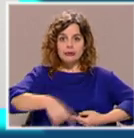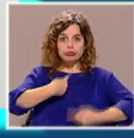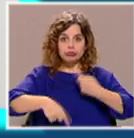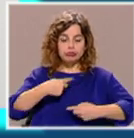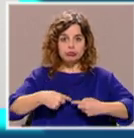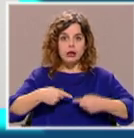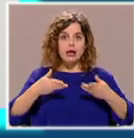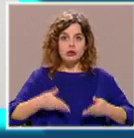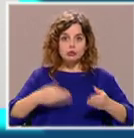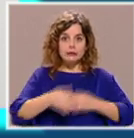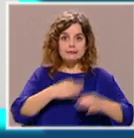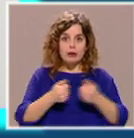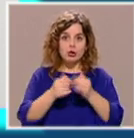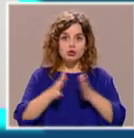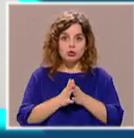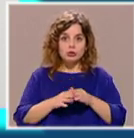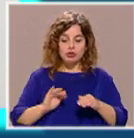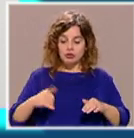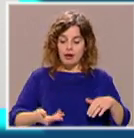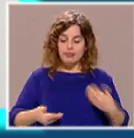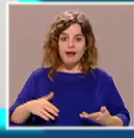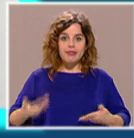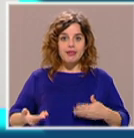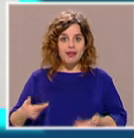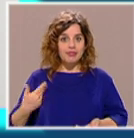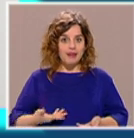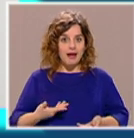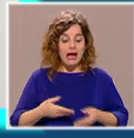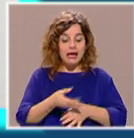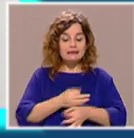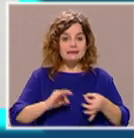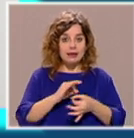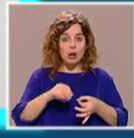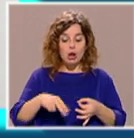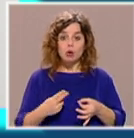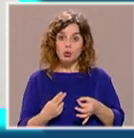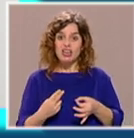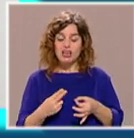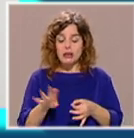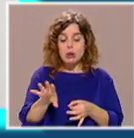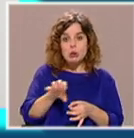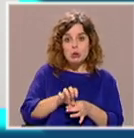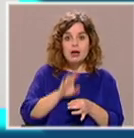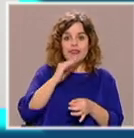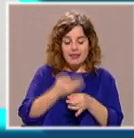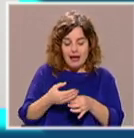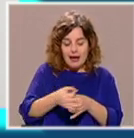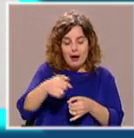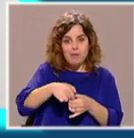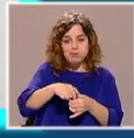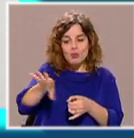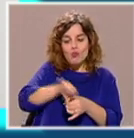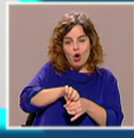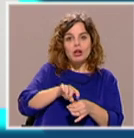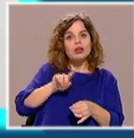todas as células. Nestas, os nutrientes são assimilados, ou seja, passam para o interior das células para poderem